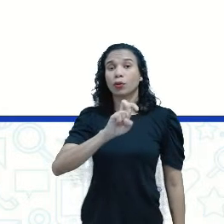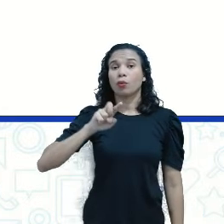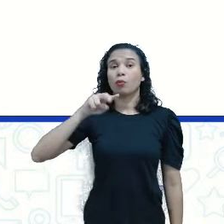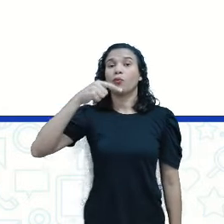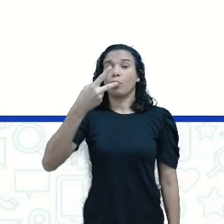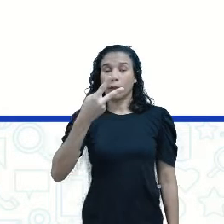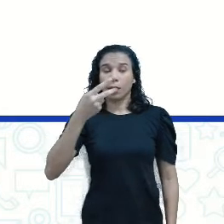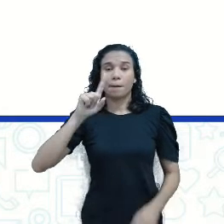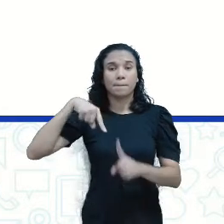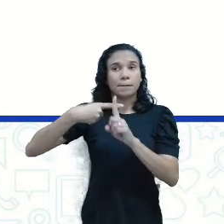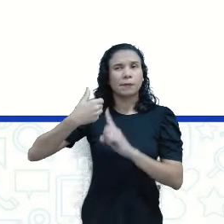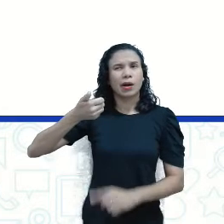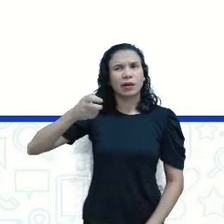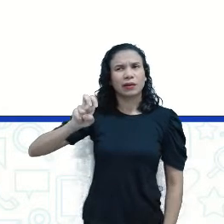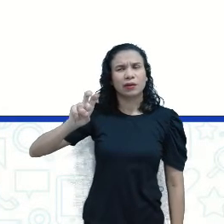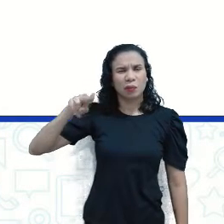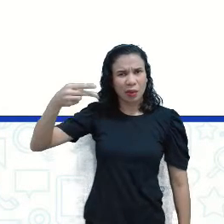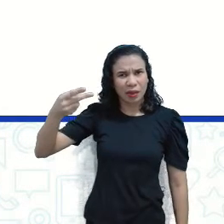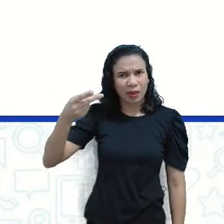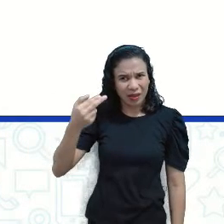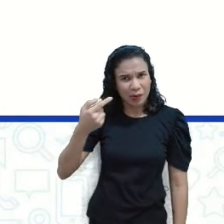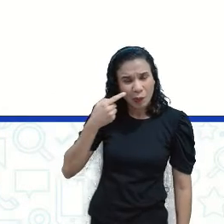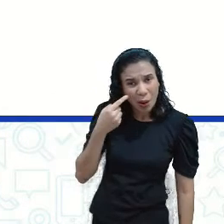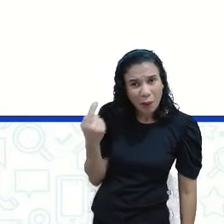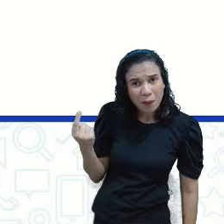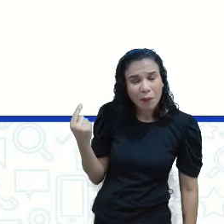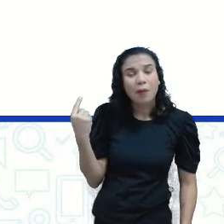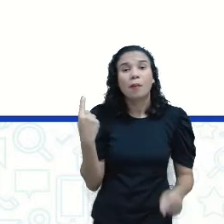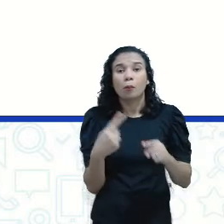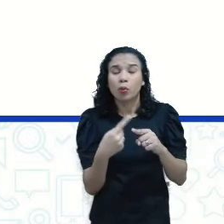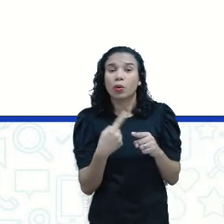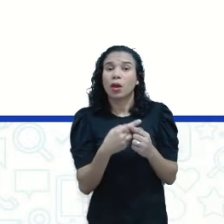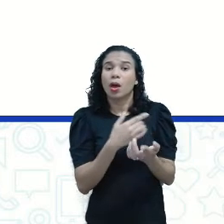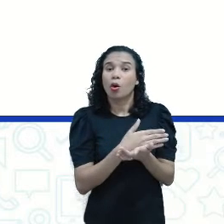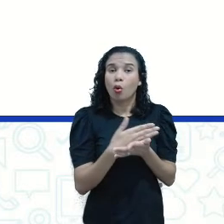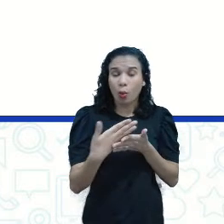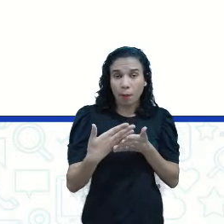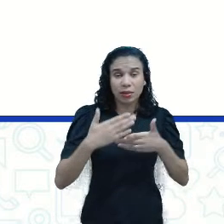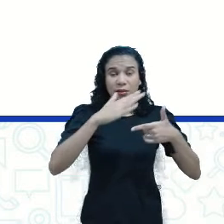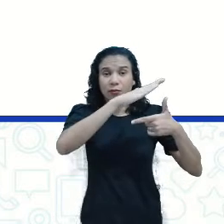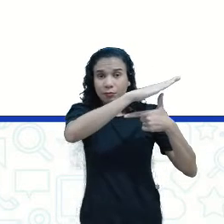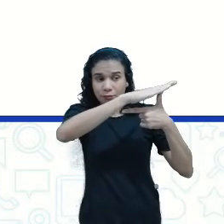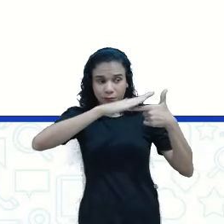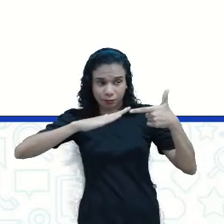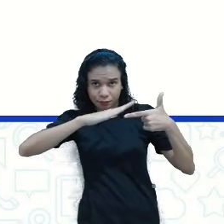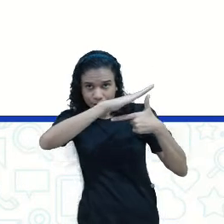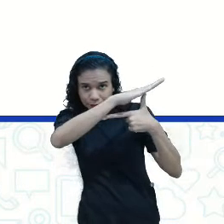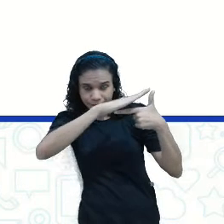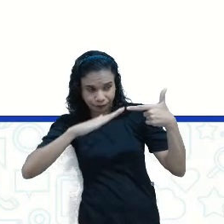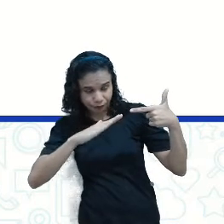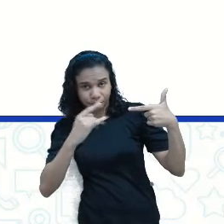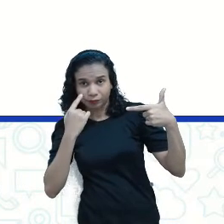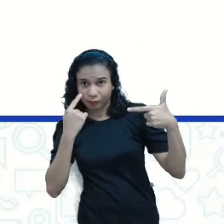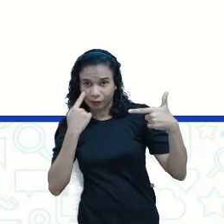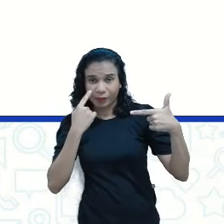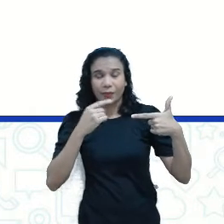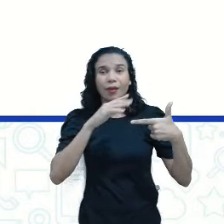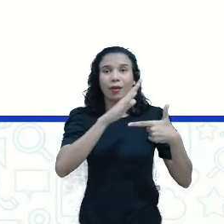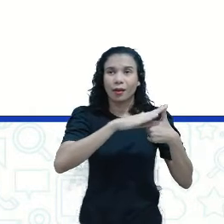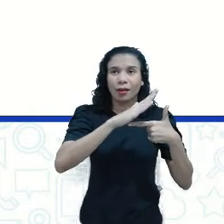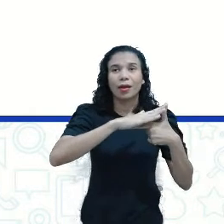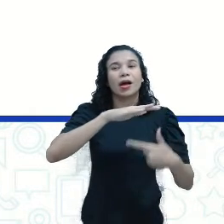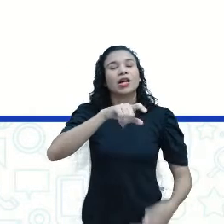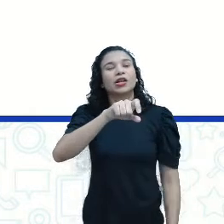ao quadrado. Ricardinho, é nessa ordem mesmo? É, porque começa com a hipotenusa. Então, começa com x, ó, x